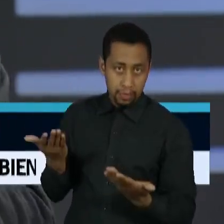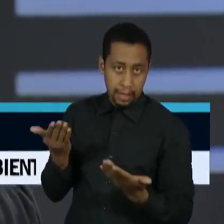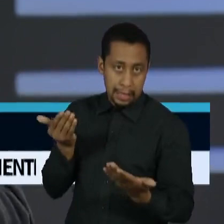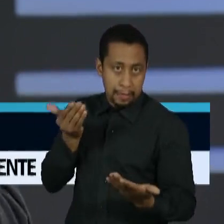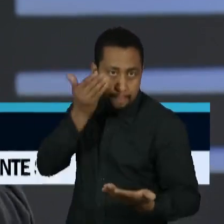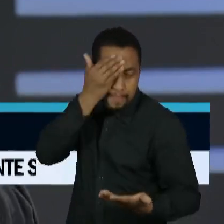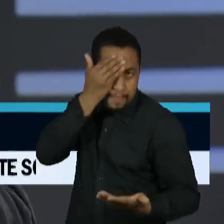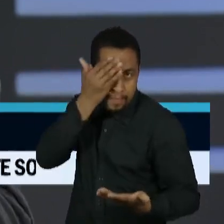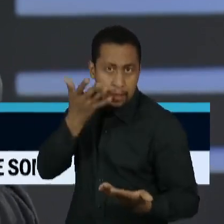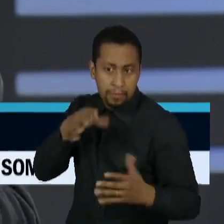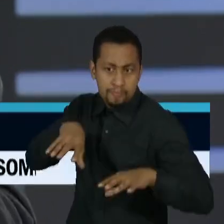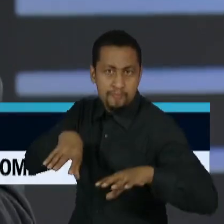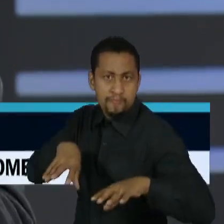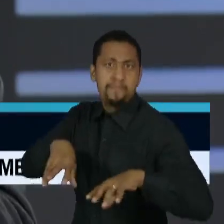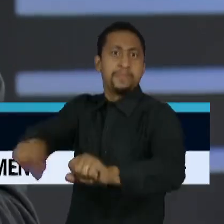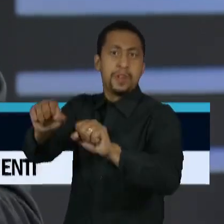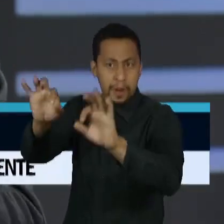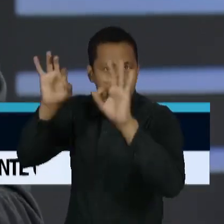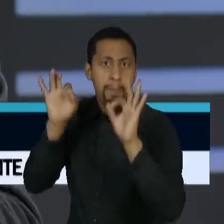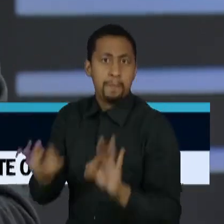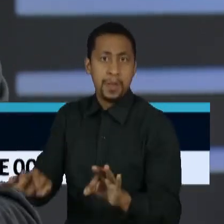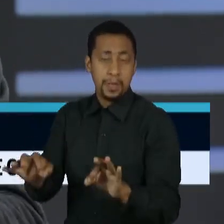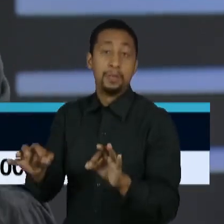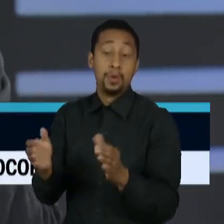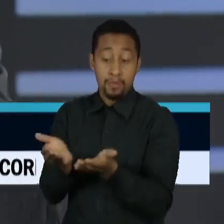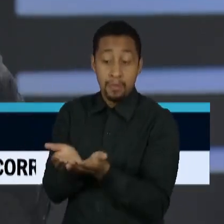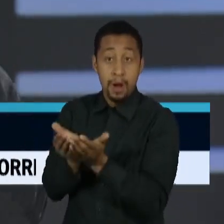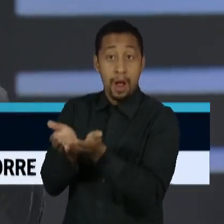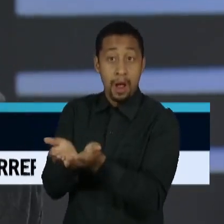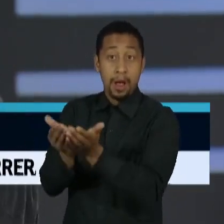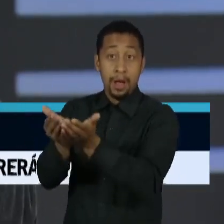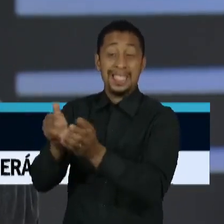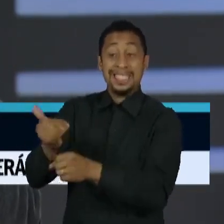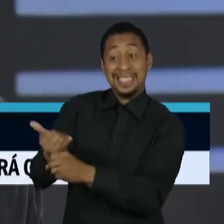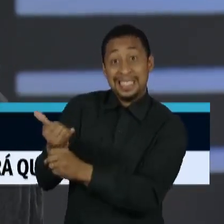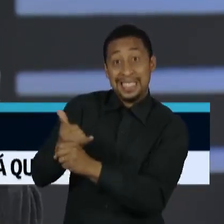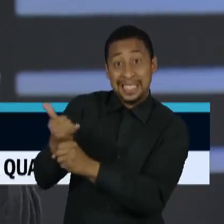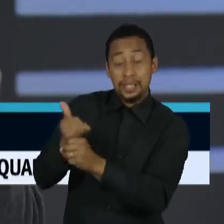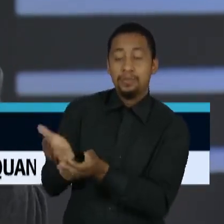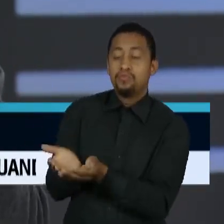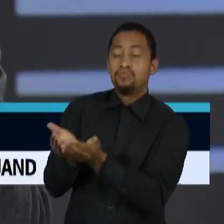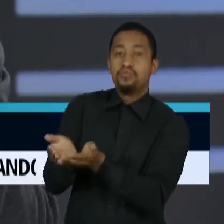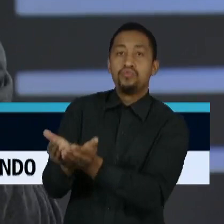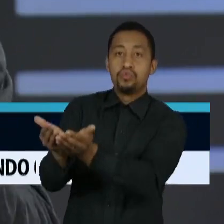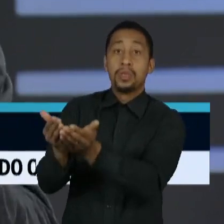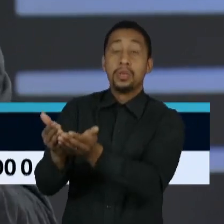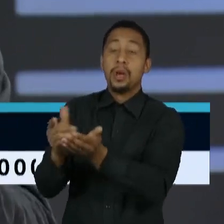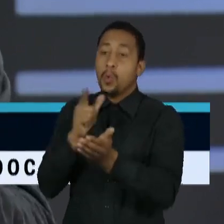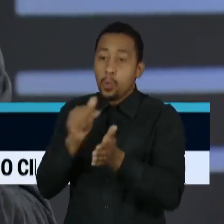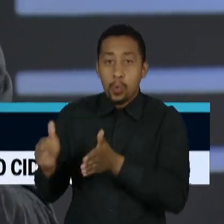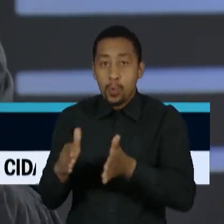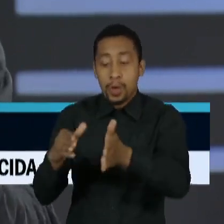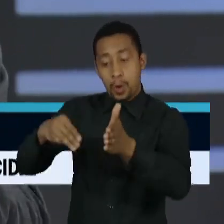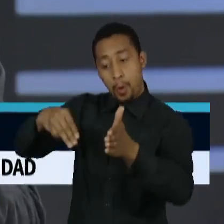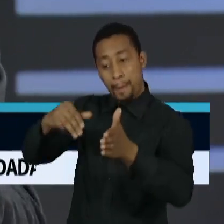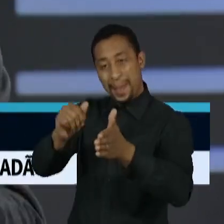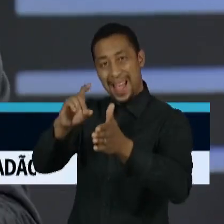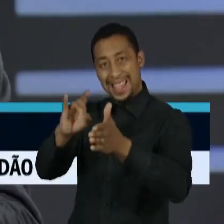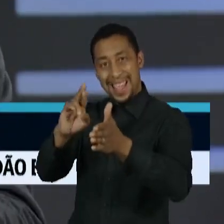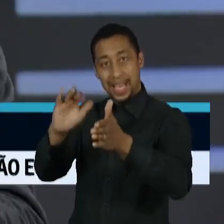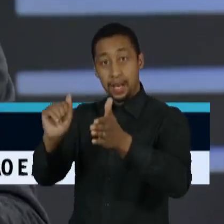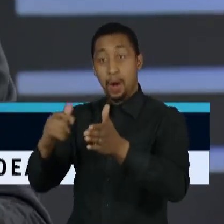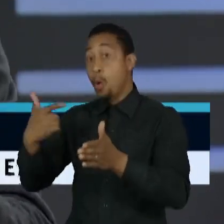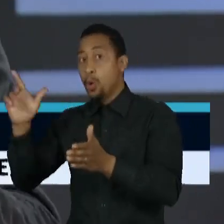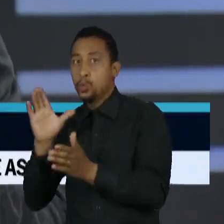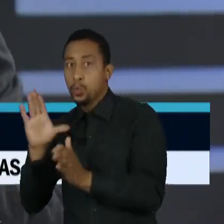a barcaças de transporte diesel no Rio Madeira, lá no norte. Por que esses barcos são assaltados? Para